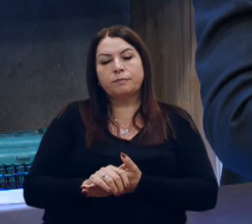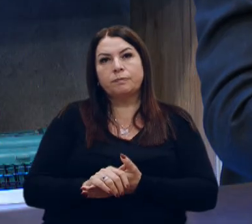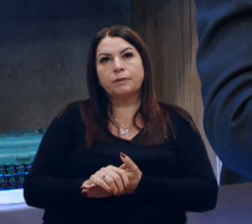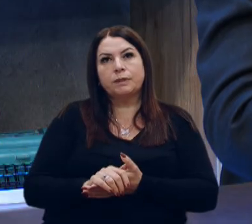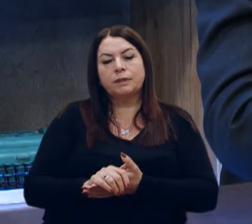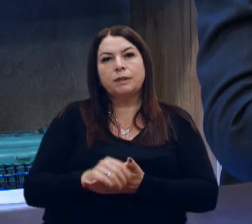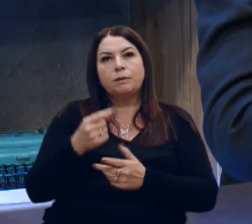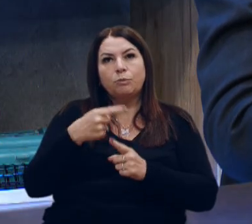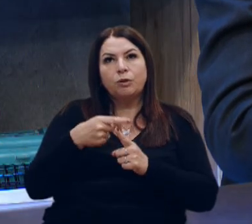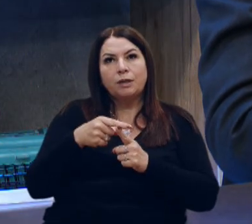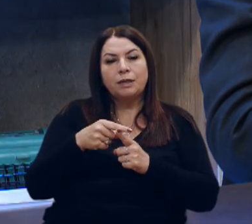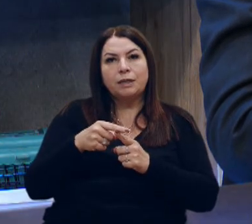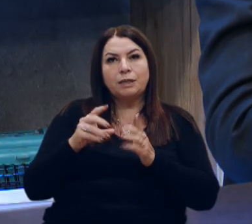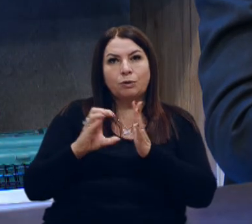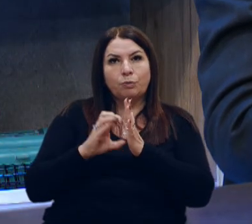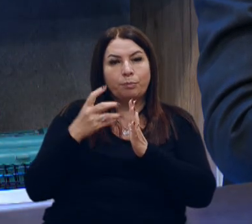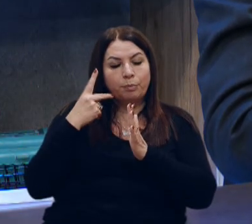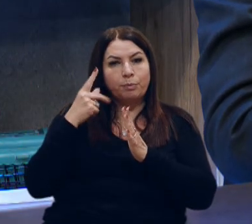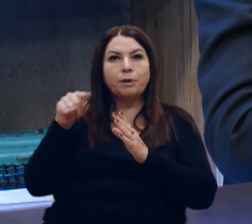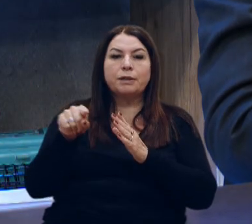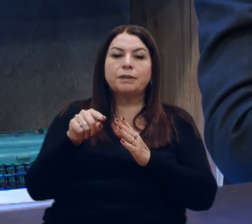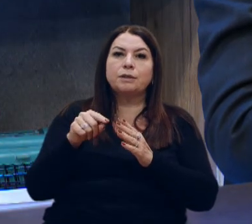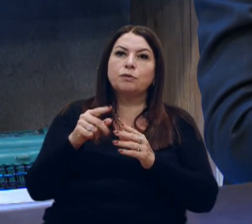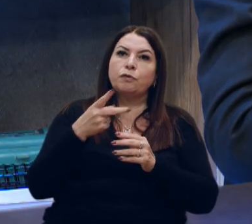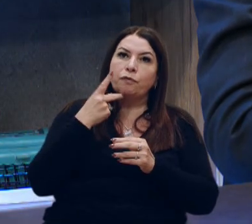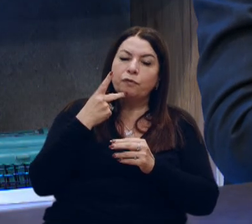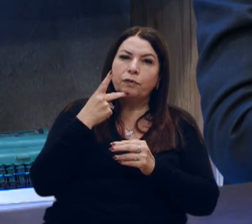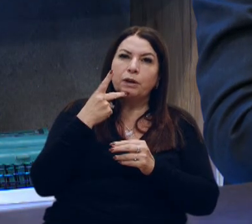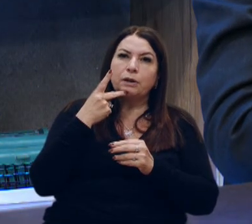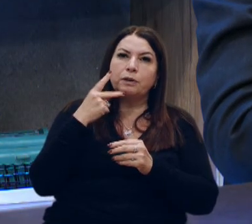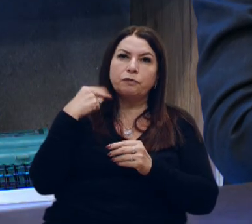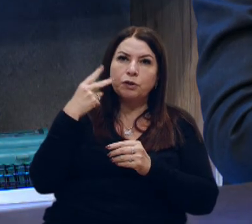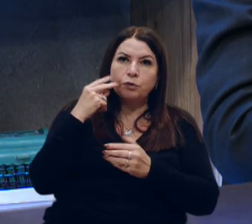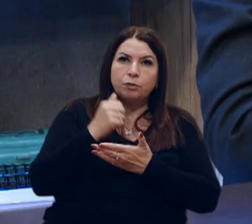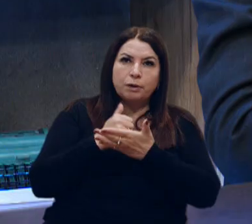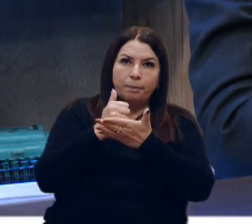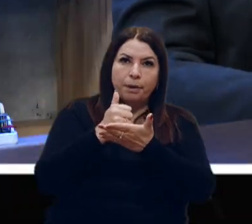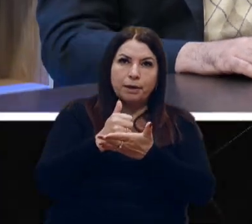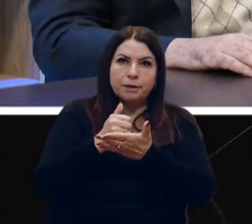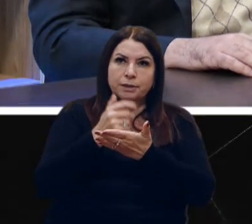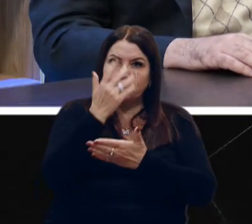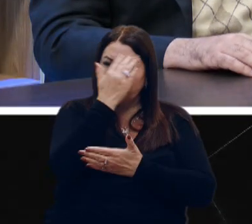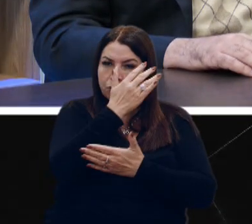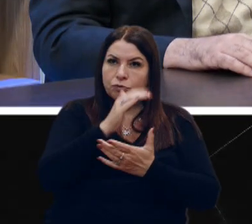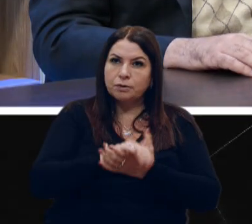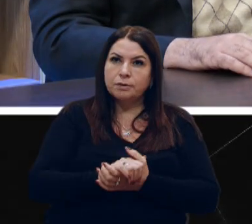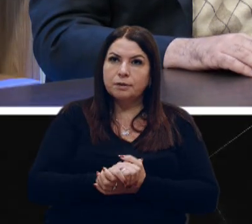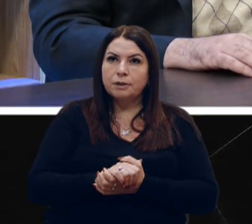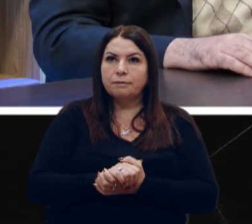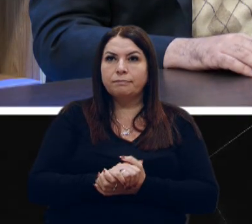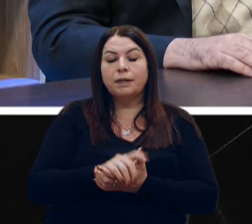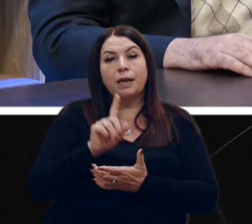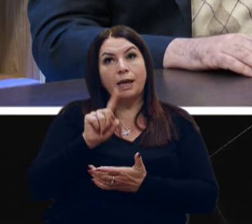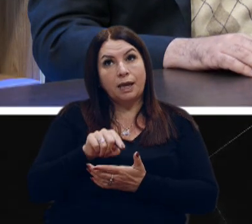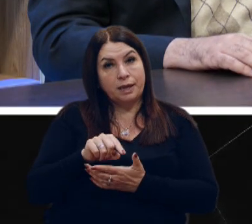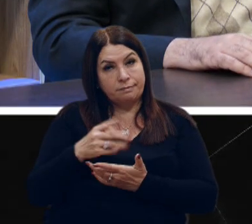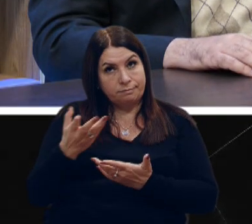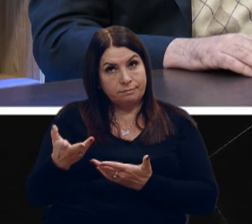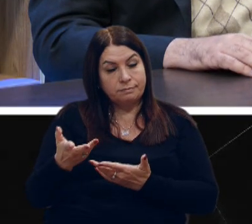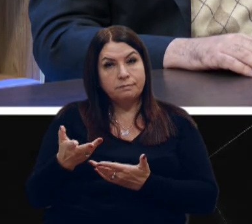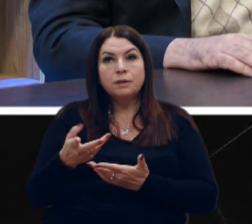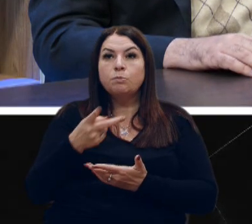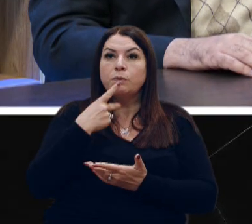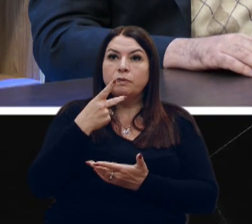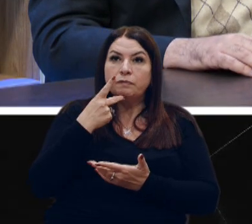do Republicanos, o senhor se considera um vereador da base do governo Adilógio Domênico? Isso foi uma fala